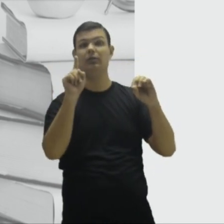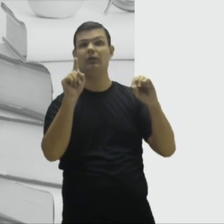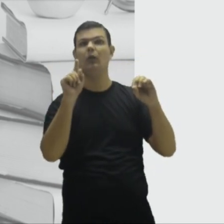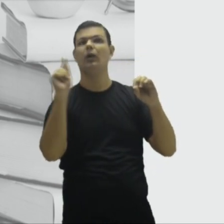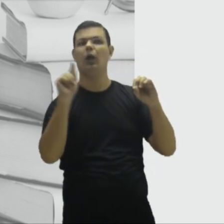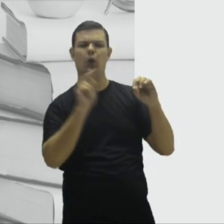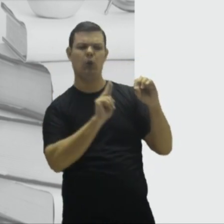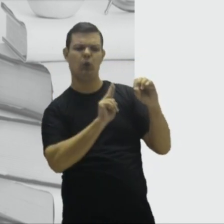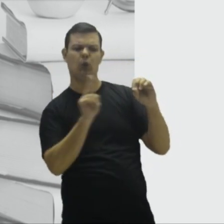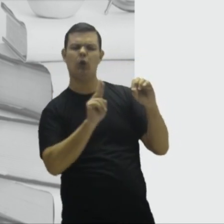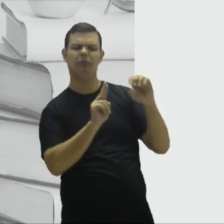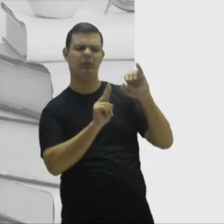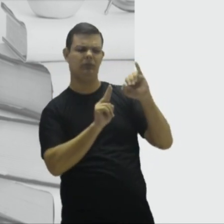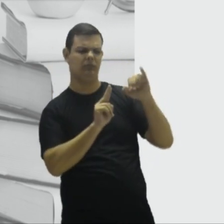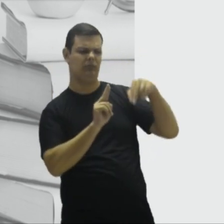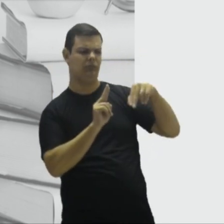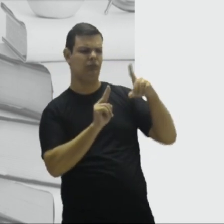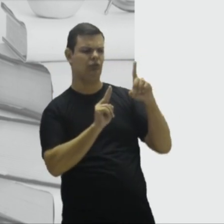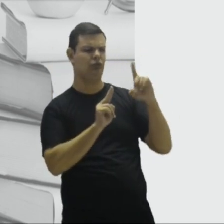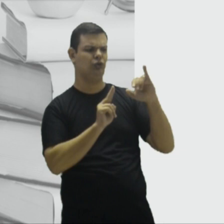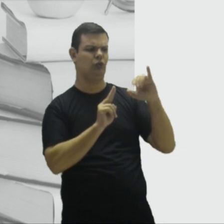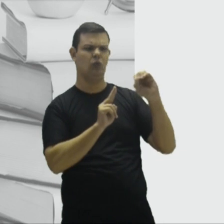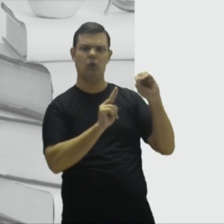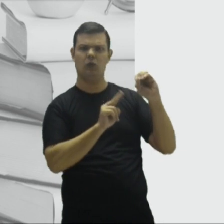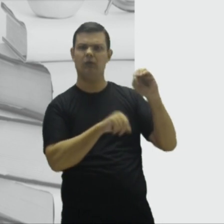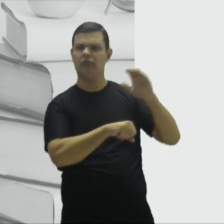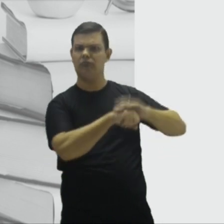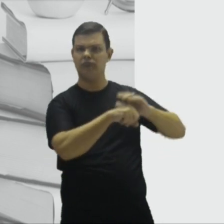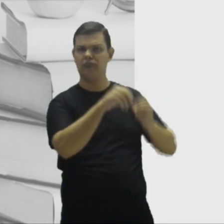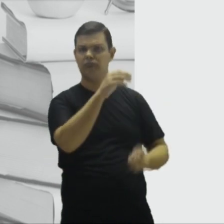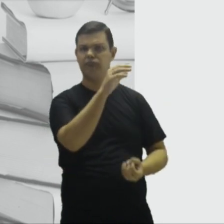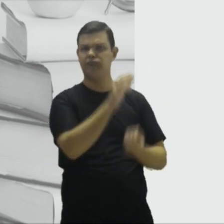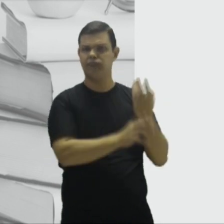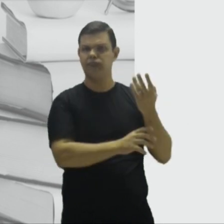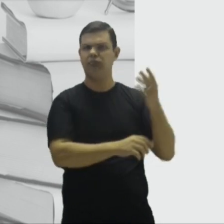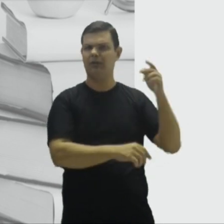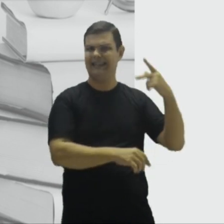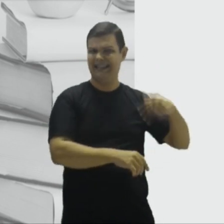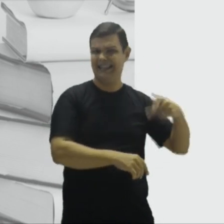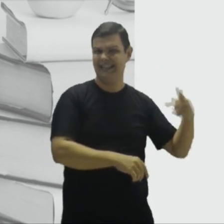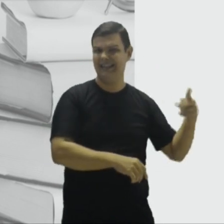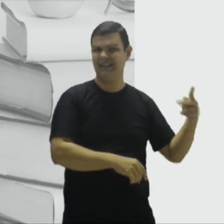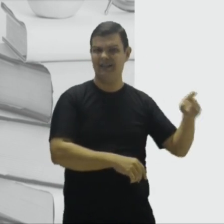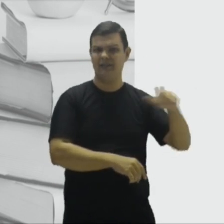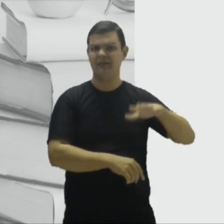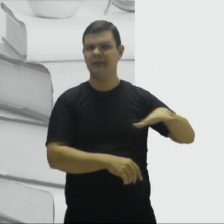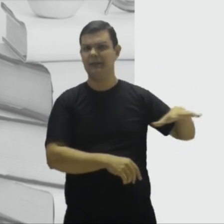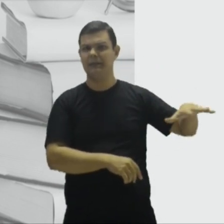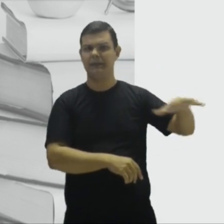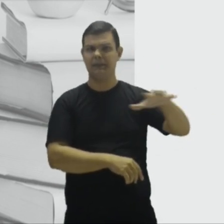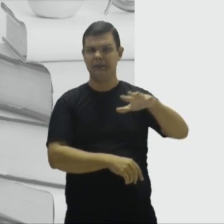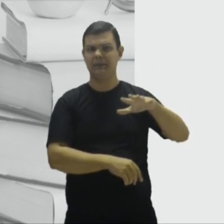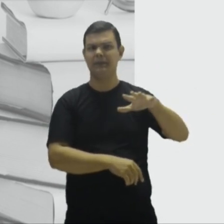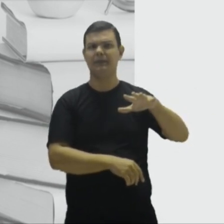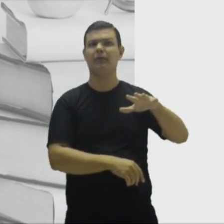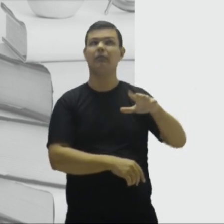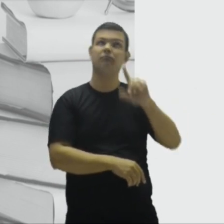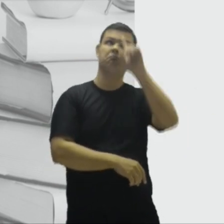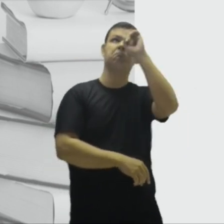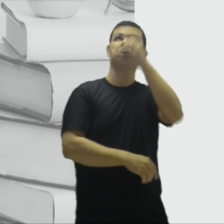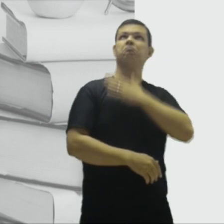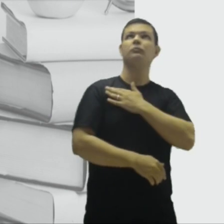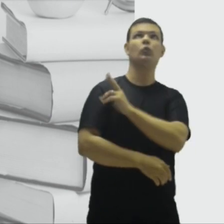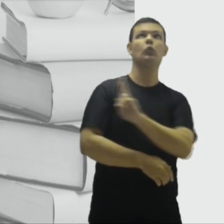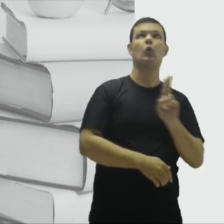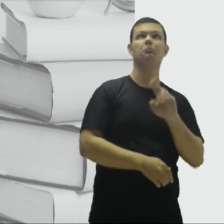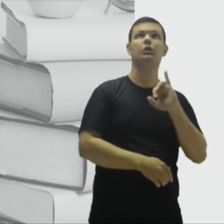O nome índio ele não foi criado pelos povos que existiam aqui na nossa região.